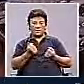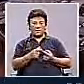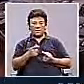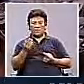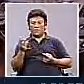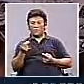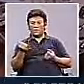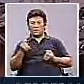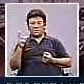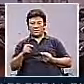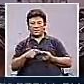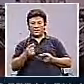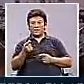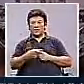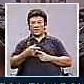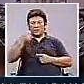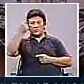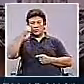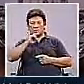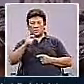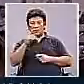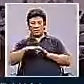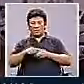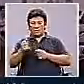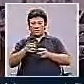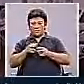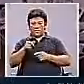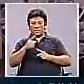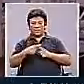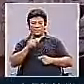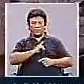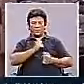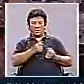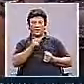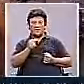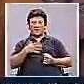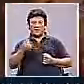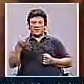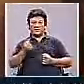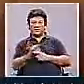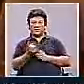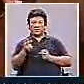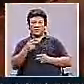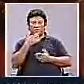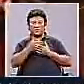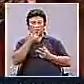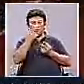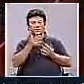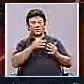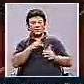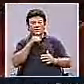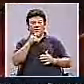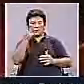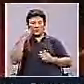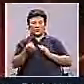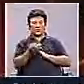aqui, melhorar também o interesse histórico dos pilotos e dos próprios automóveis e depois trazer sempre coisas novas para surpreender um bocadinho os nossos visitantes já atuais.